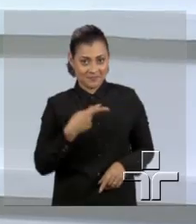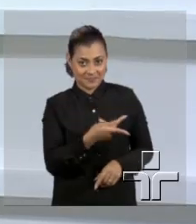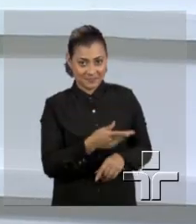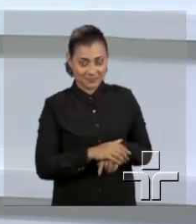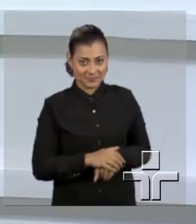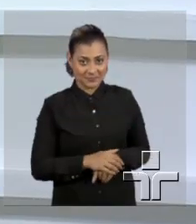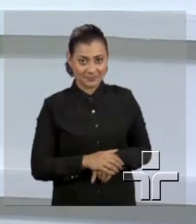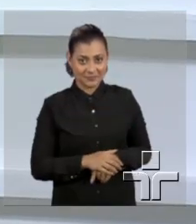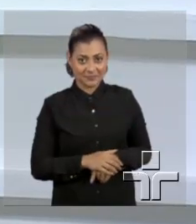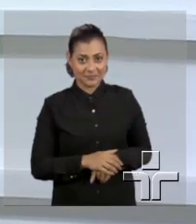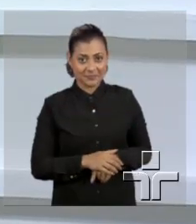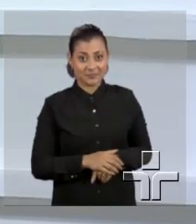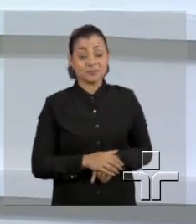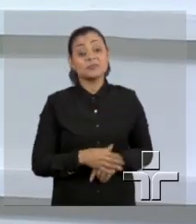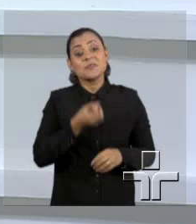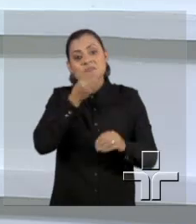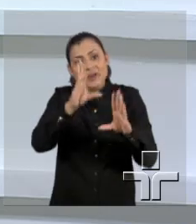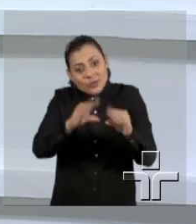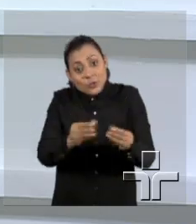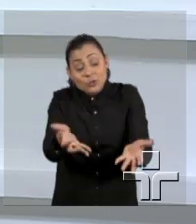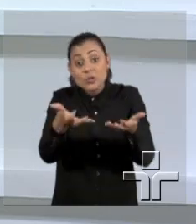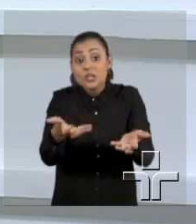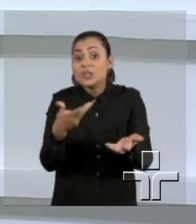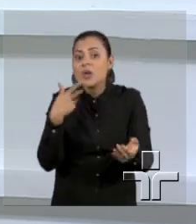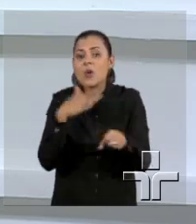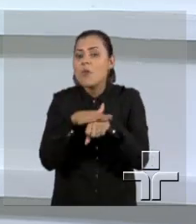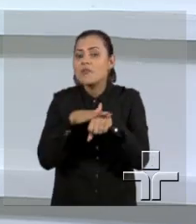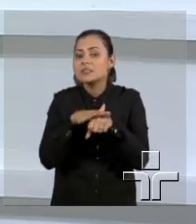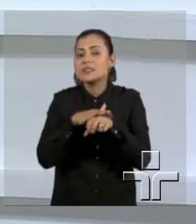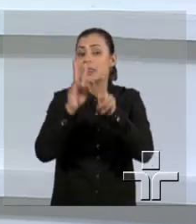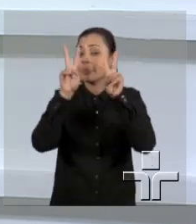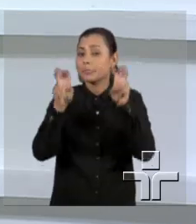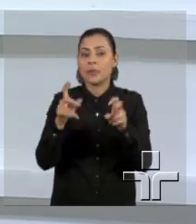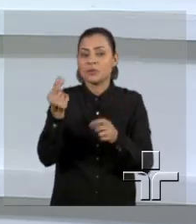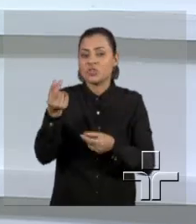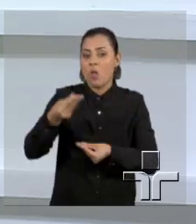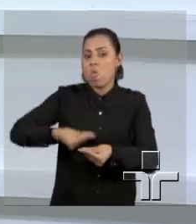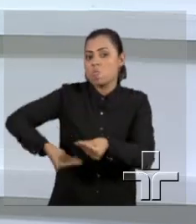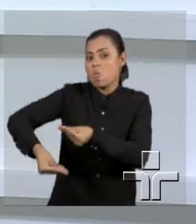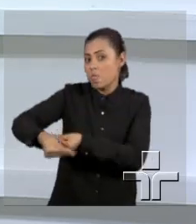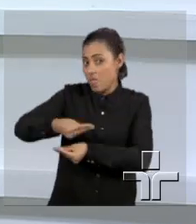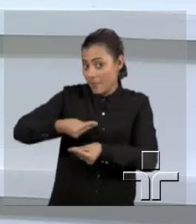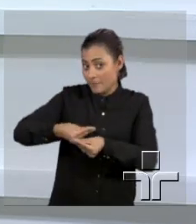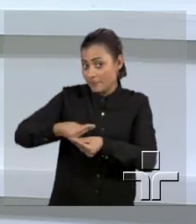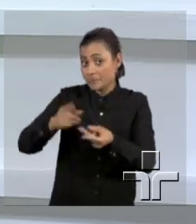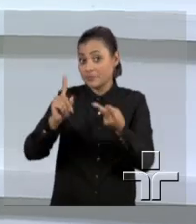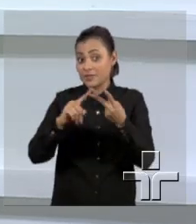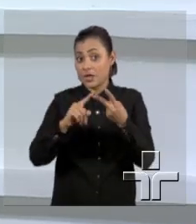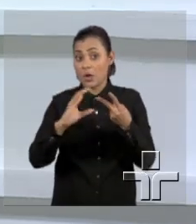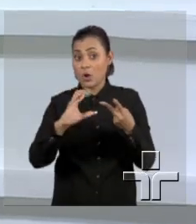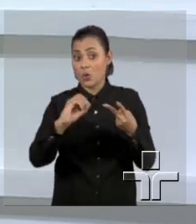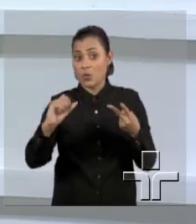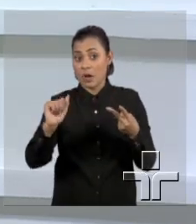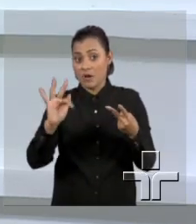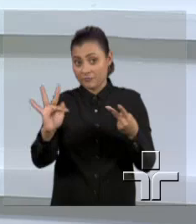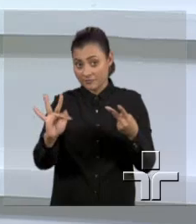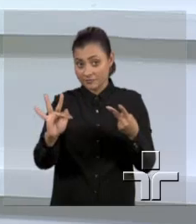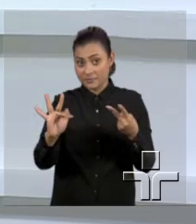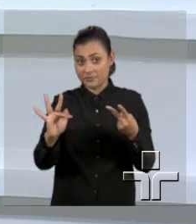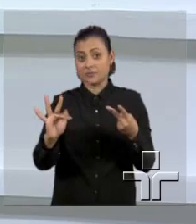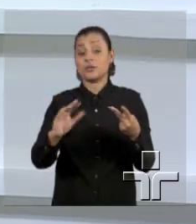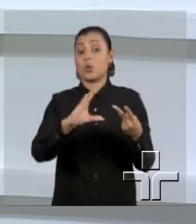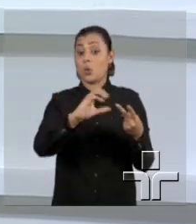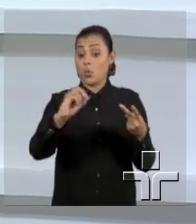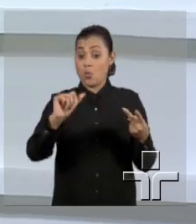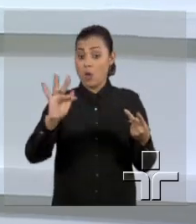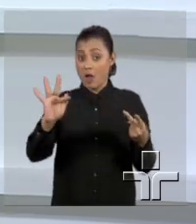é. Eu gostaria de conversar um pouquinho sobre a questão da lavagem de dinheiro e um pouquinho sobre o COAF. O COAF